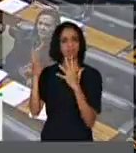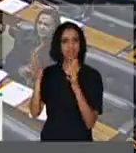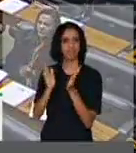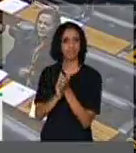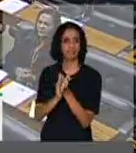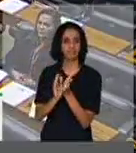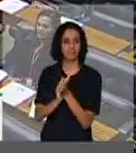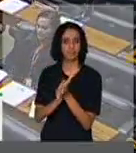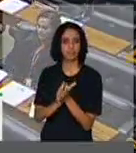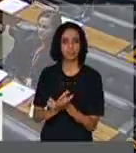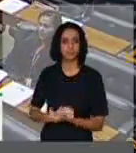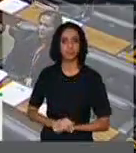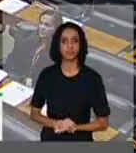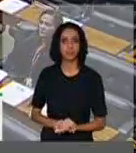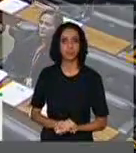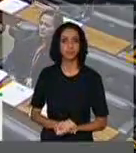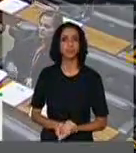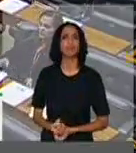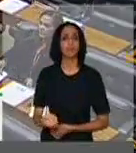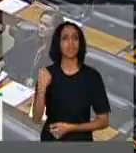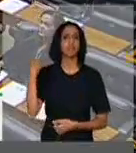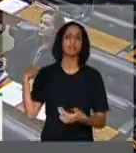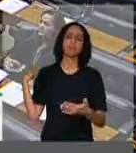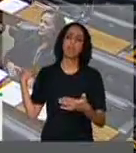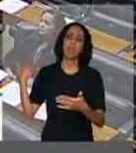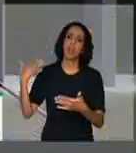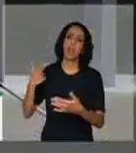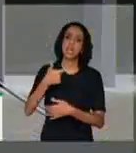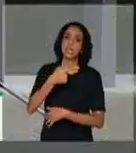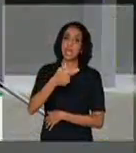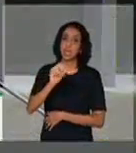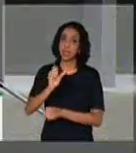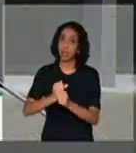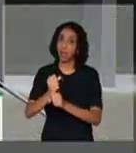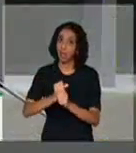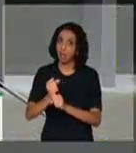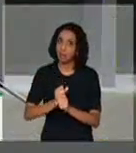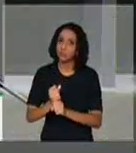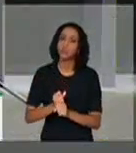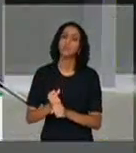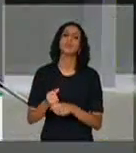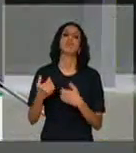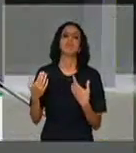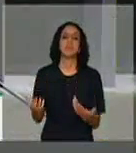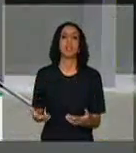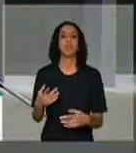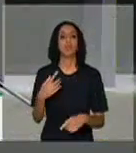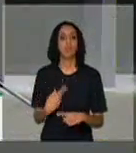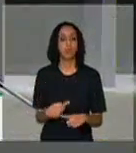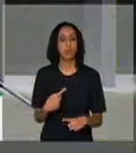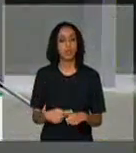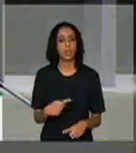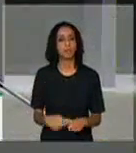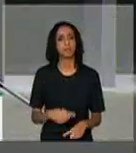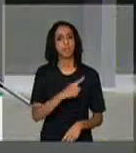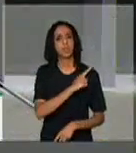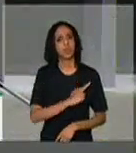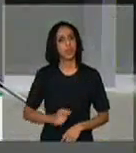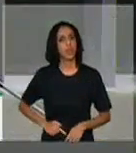70 anos depois, graças não apenas aos governantes que souberam